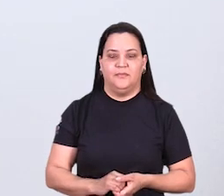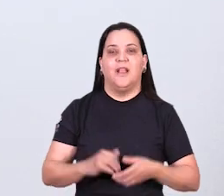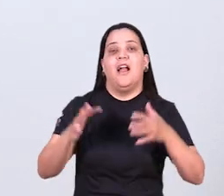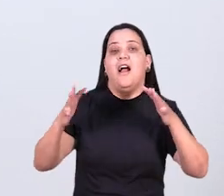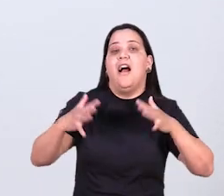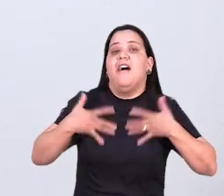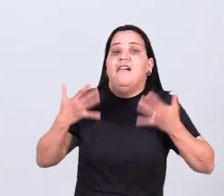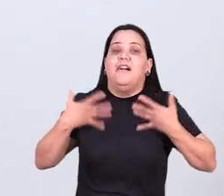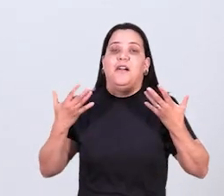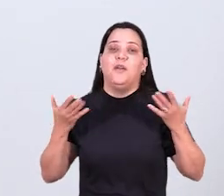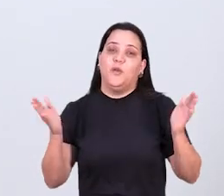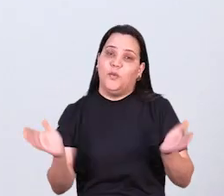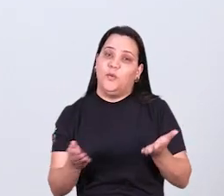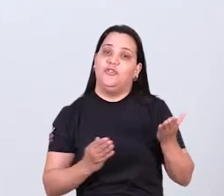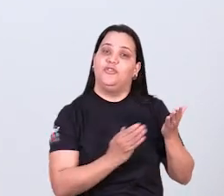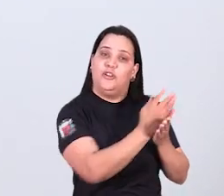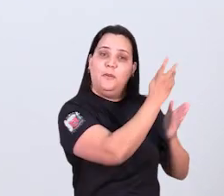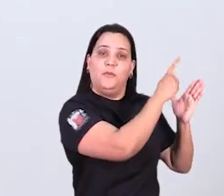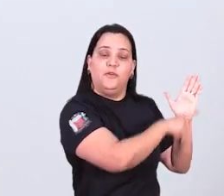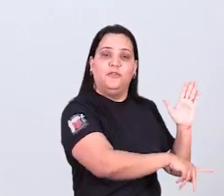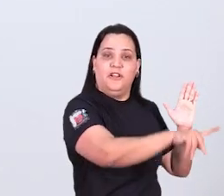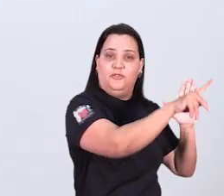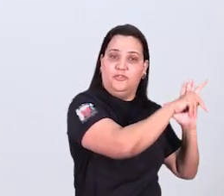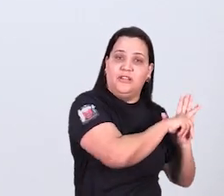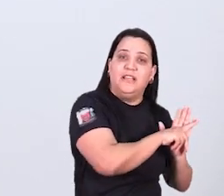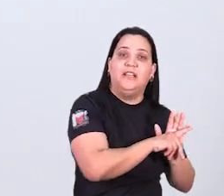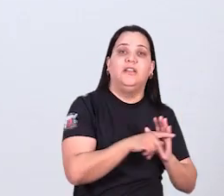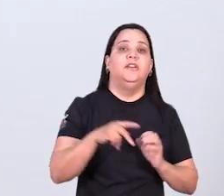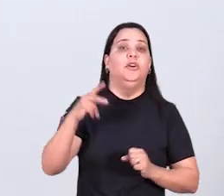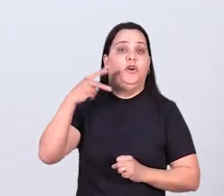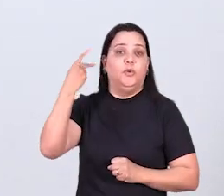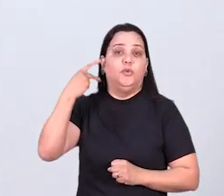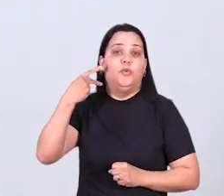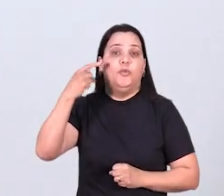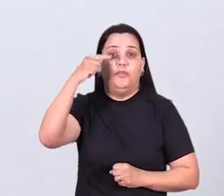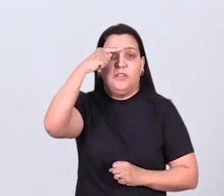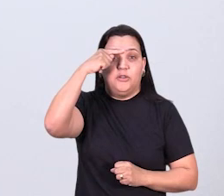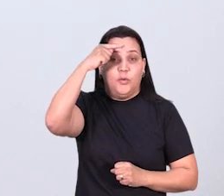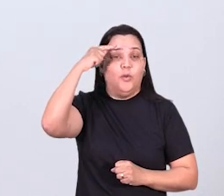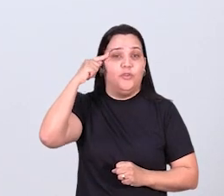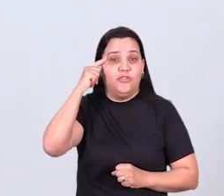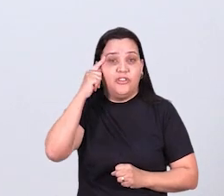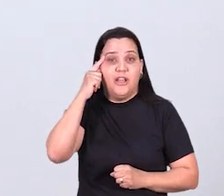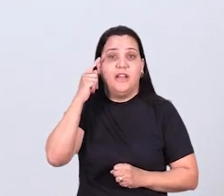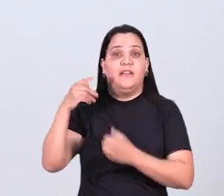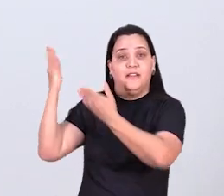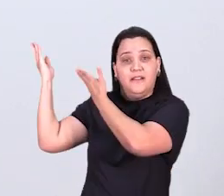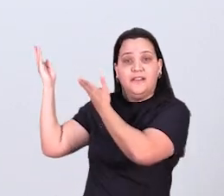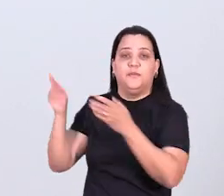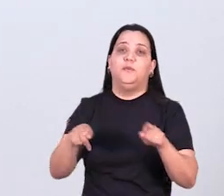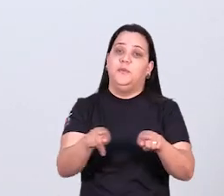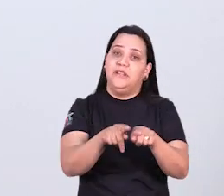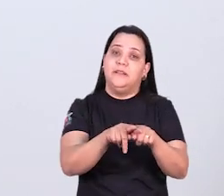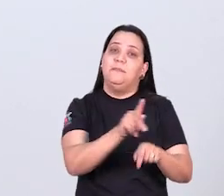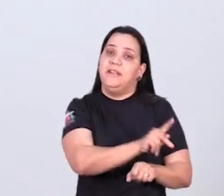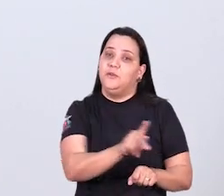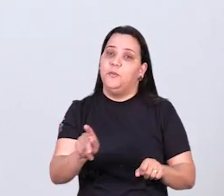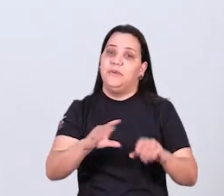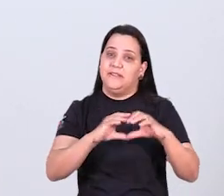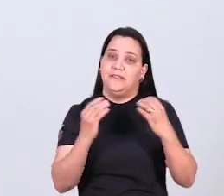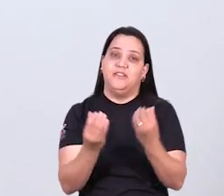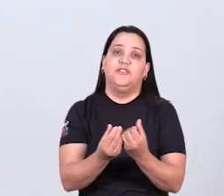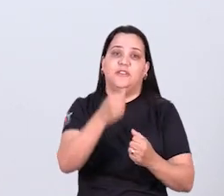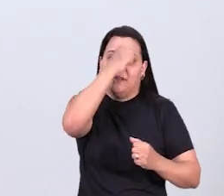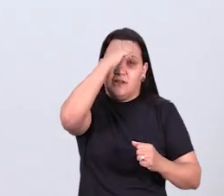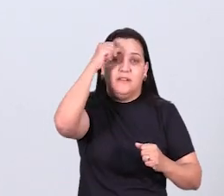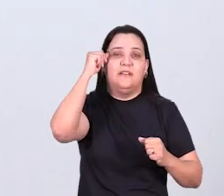uma grande alegria que hoje foi aprovado um projeto de lei né do vereador Rogério da minha autoria e do vereador presidente da